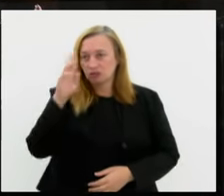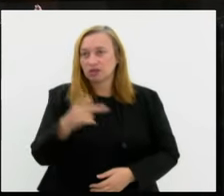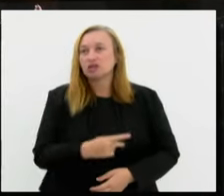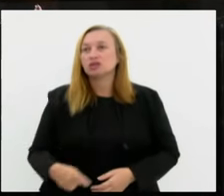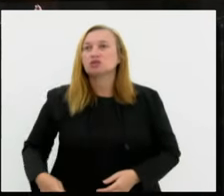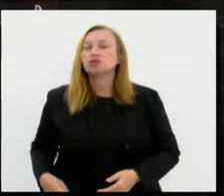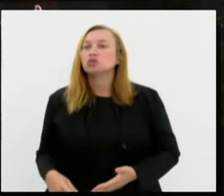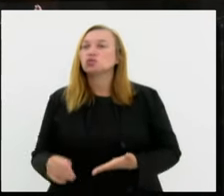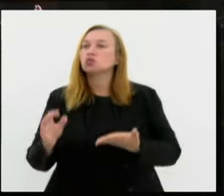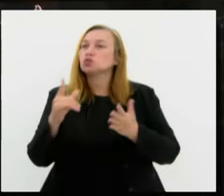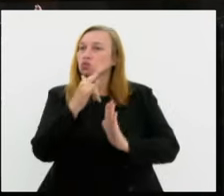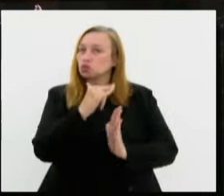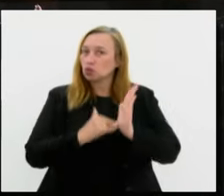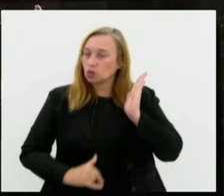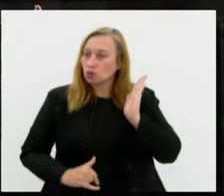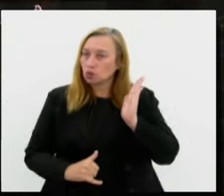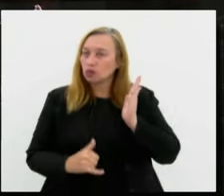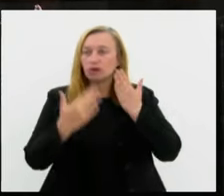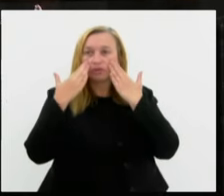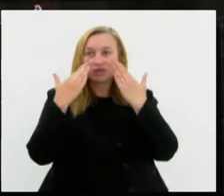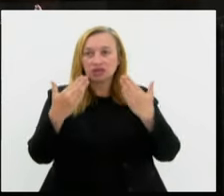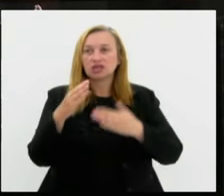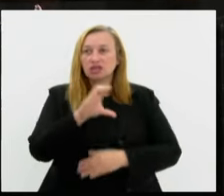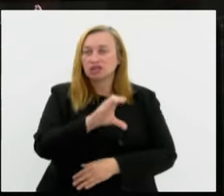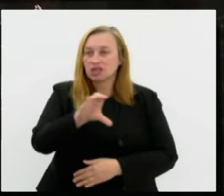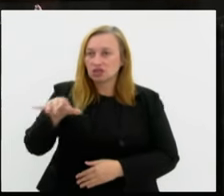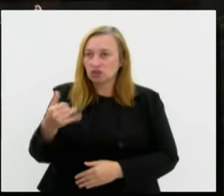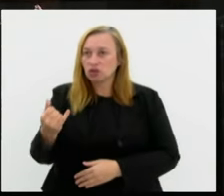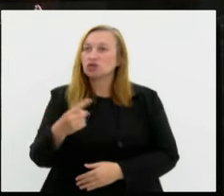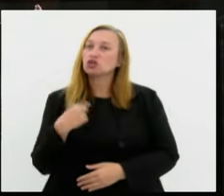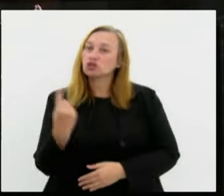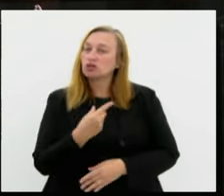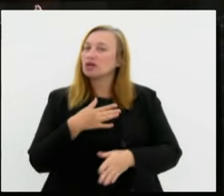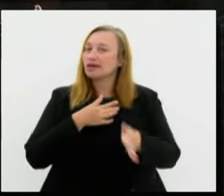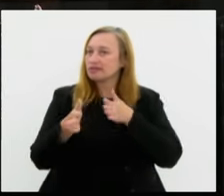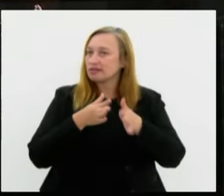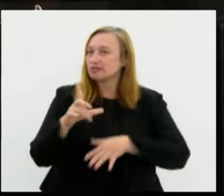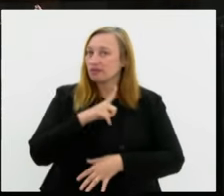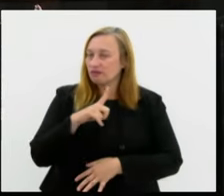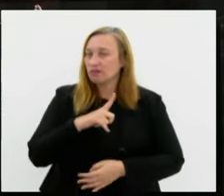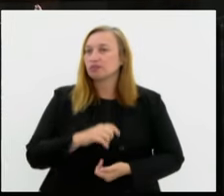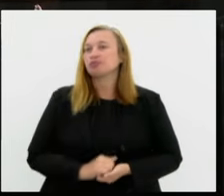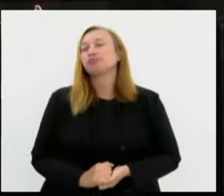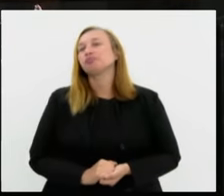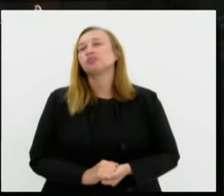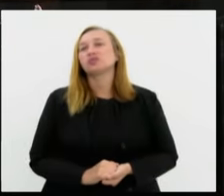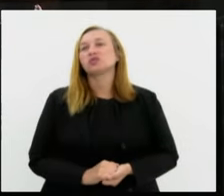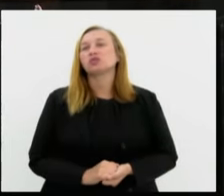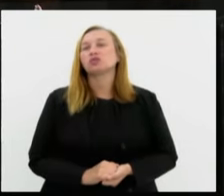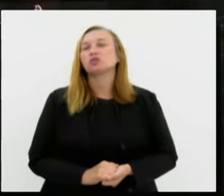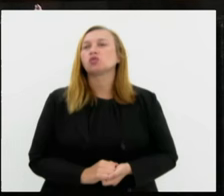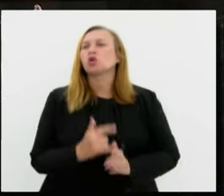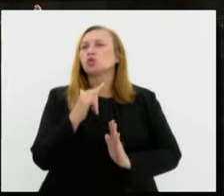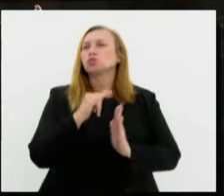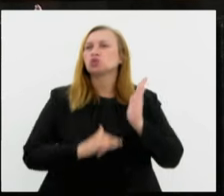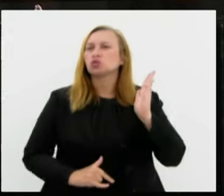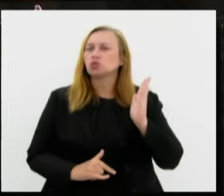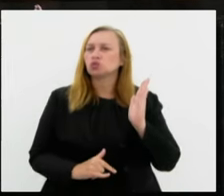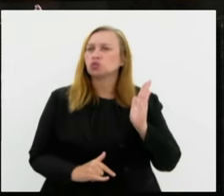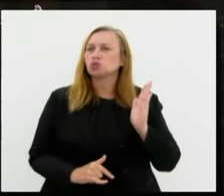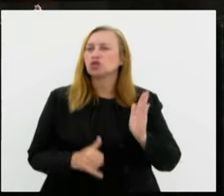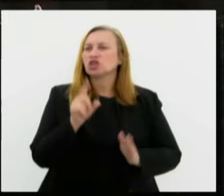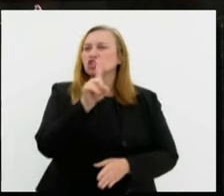o documento que foi apresentado à CCJ, que nós tivemos acesso, era um documento datado do